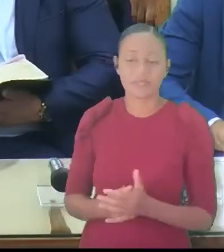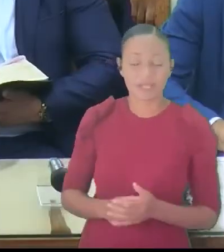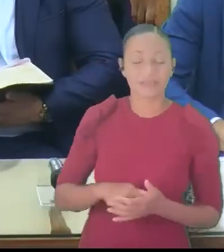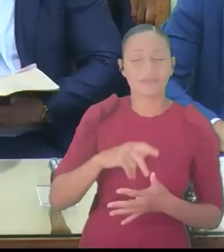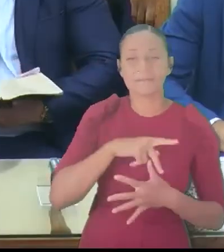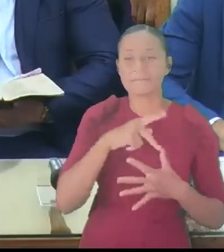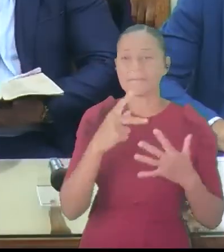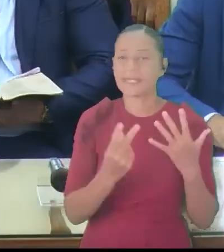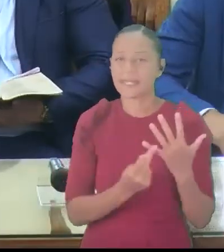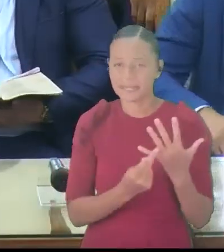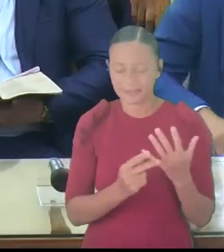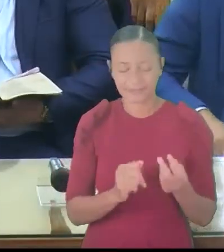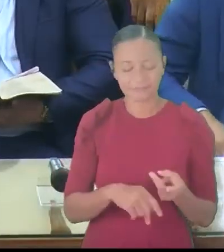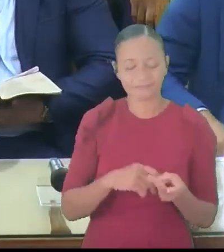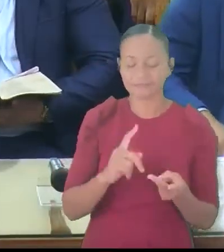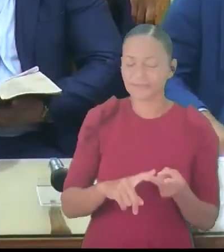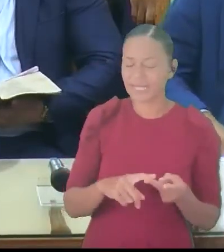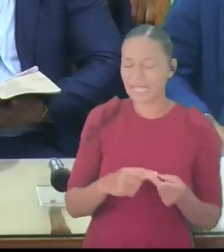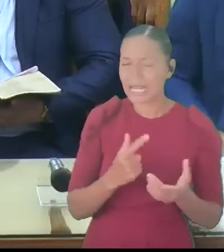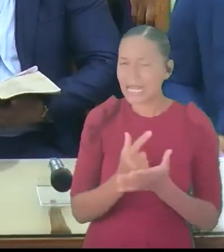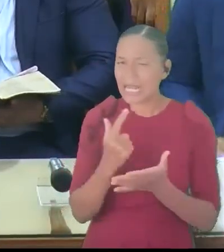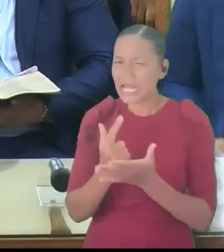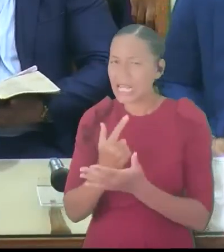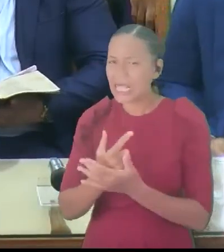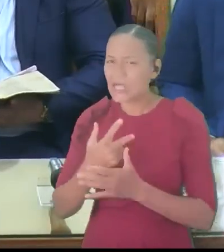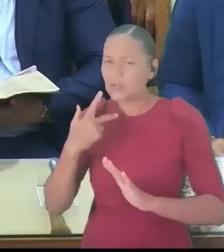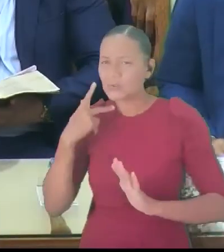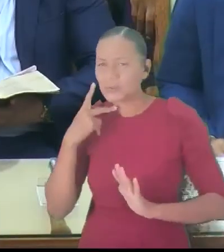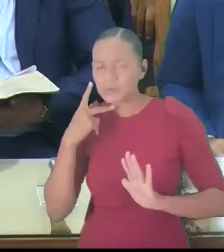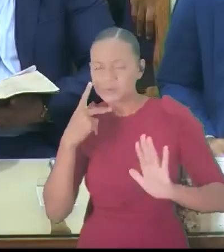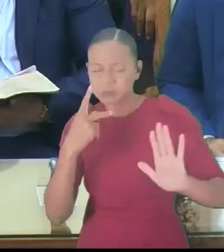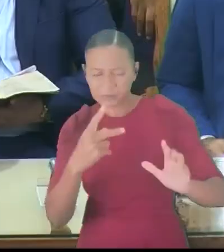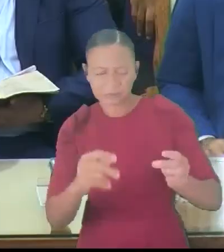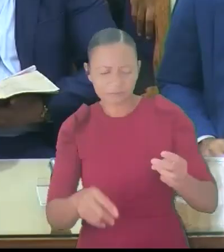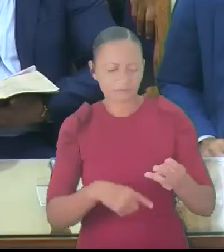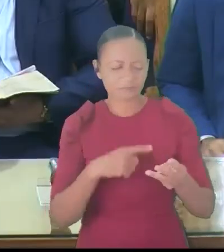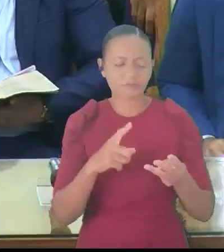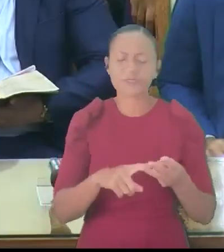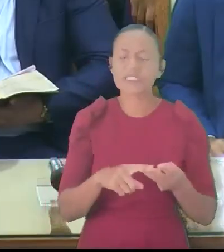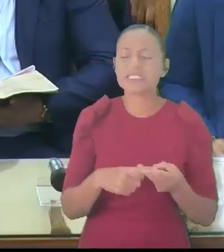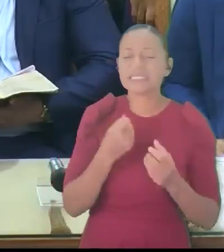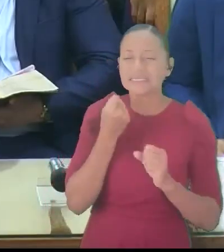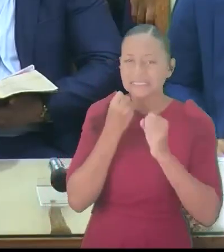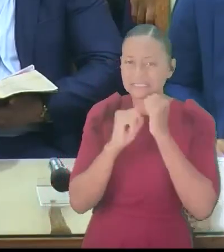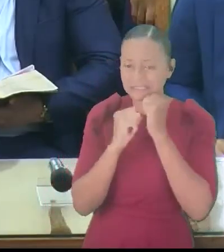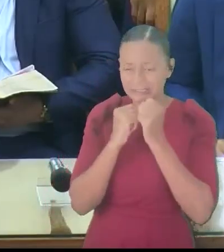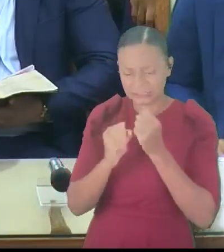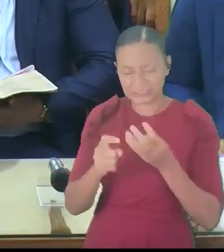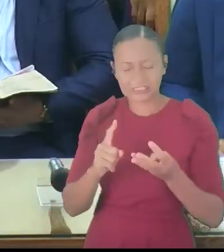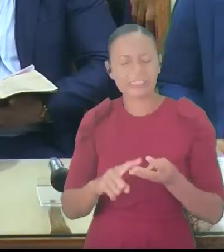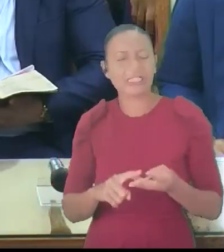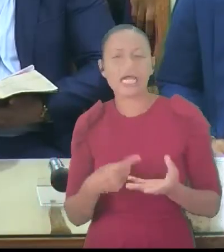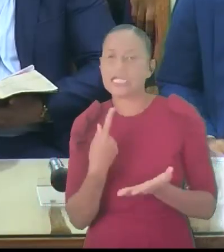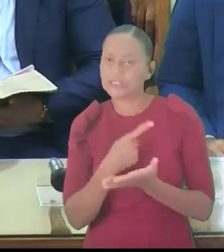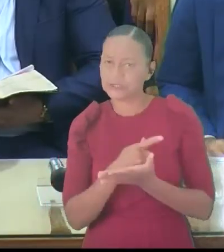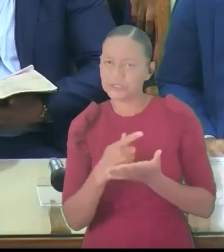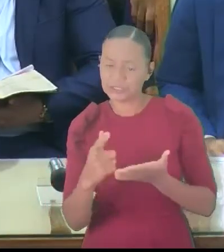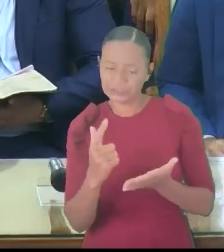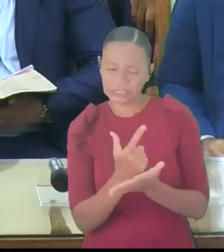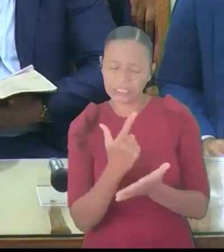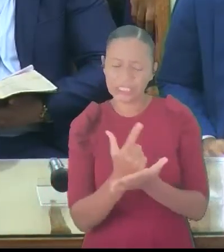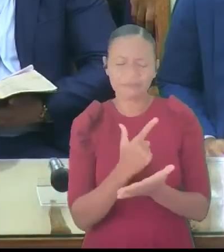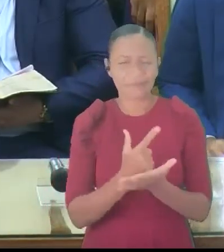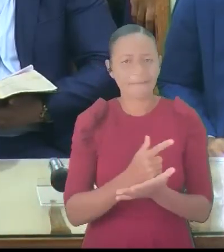Pentateuco, está falando dos livros proféticos, está falando do livro dos Salmos, está falando do livro do Gênesis, está falando aqui de